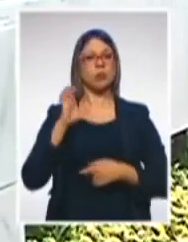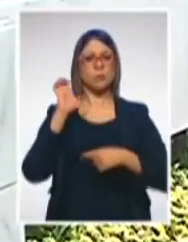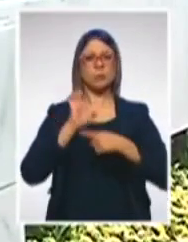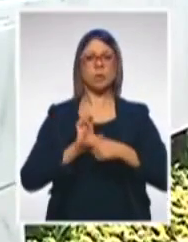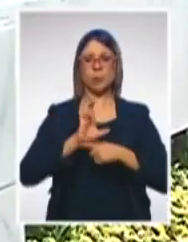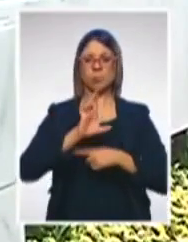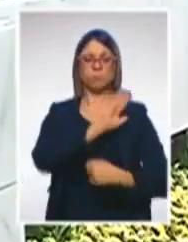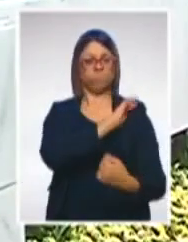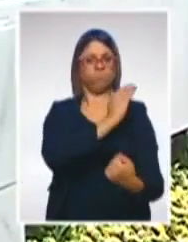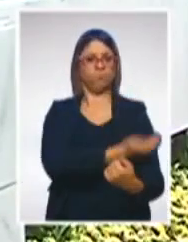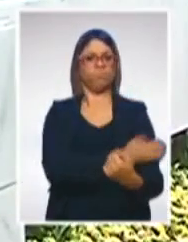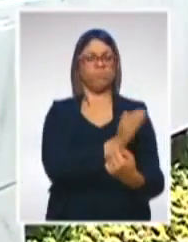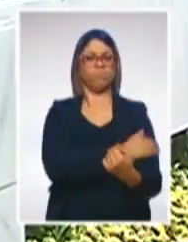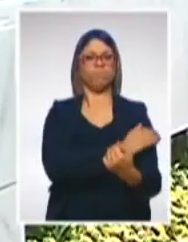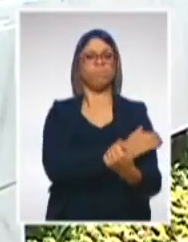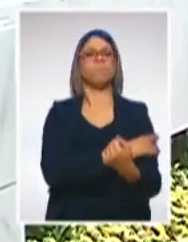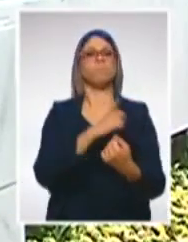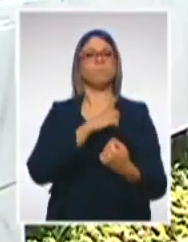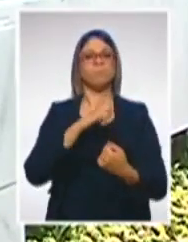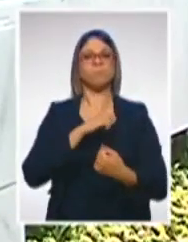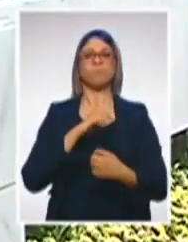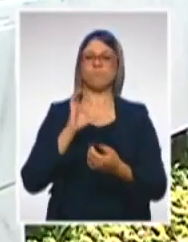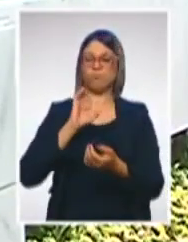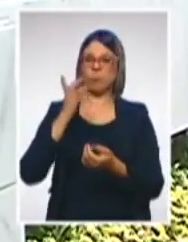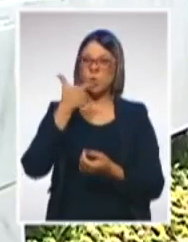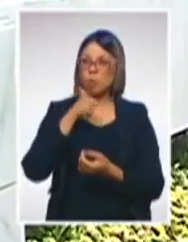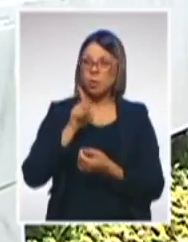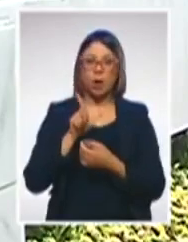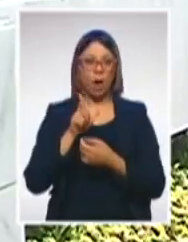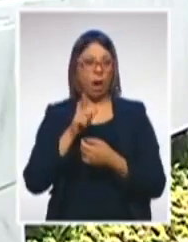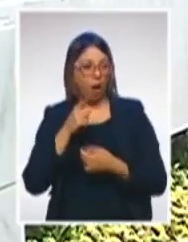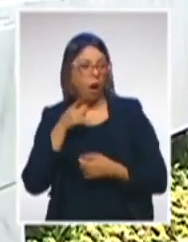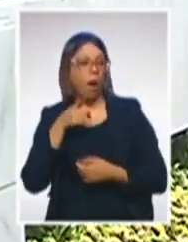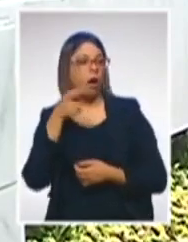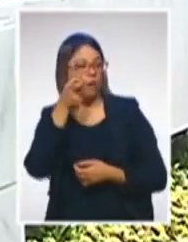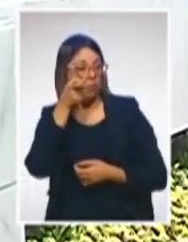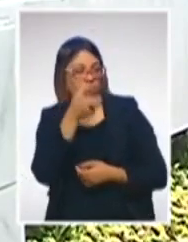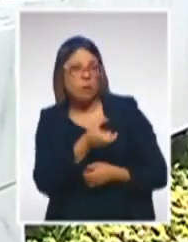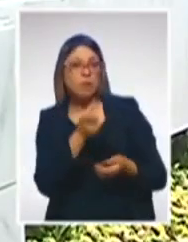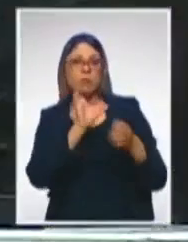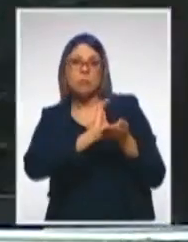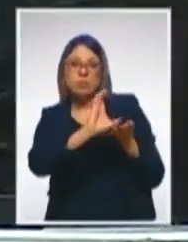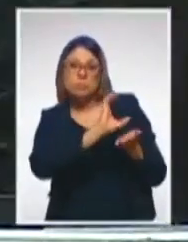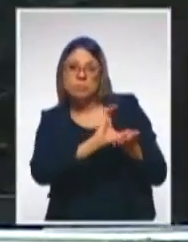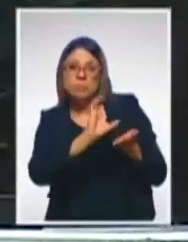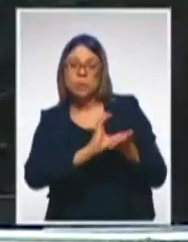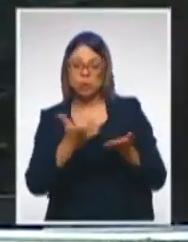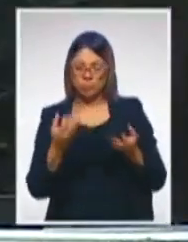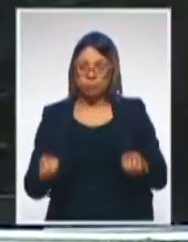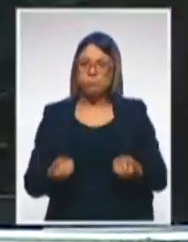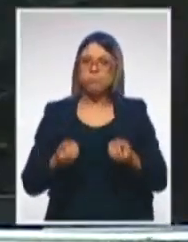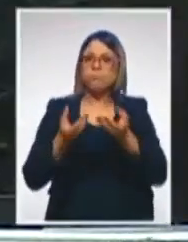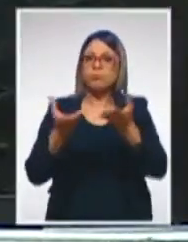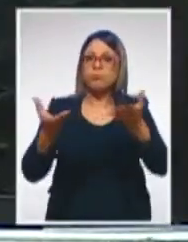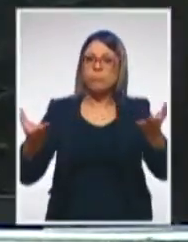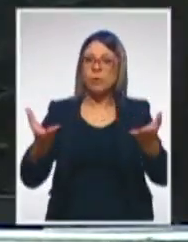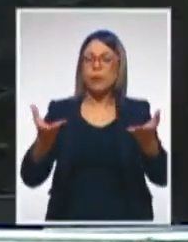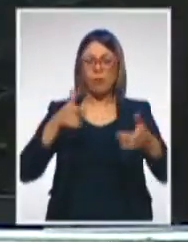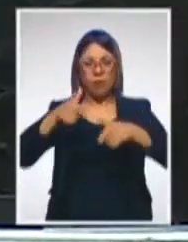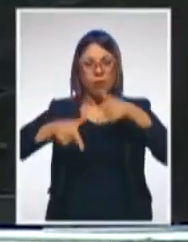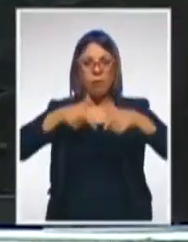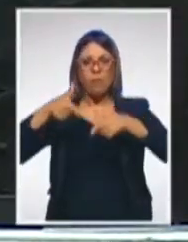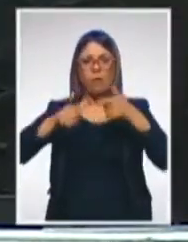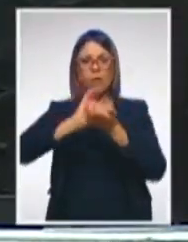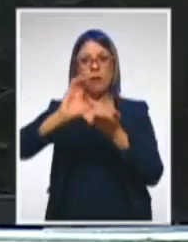forte, atrativo de investimentos, gerador de empregos e renda, com a qualidade de vida